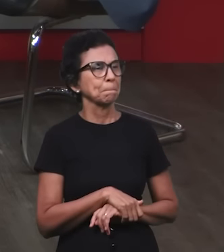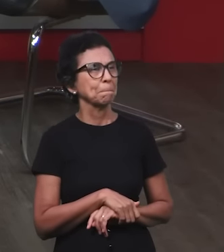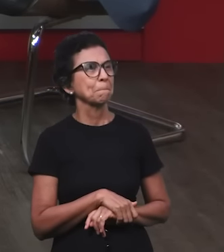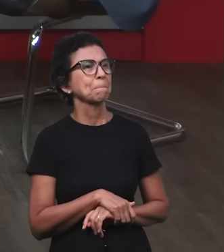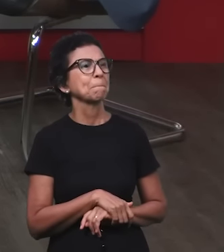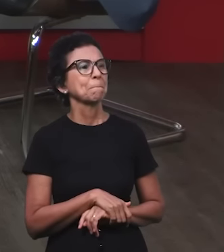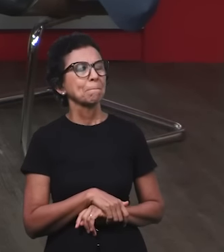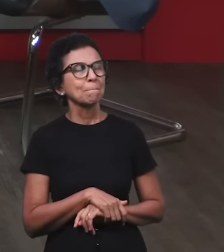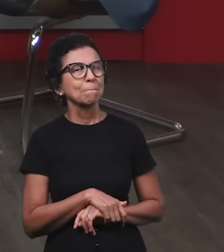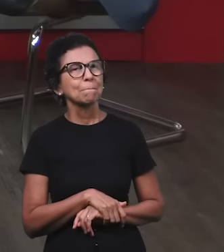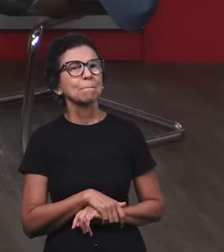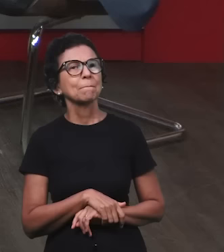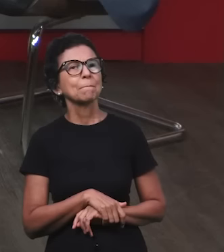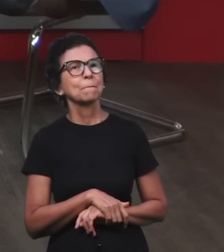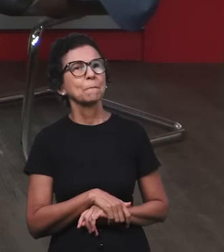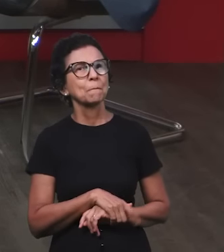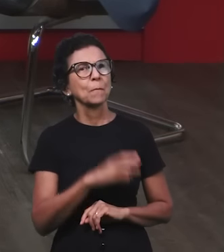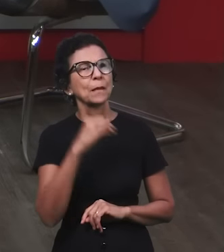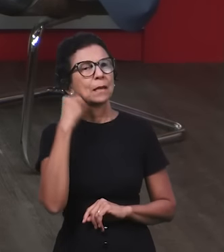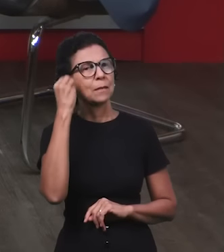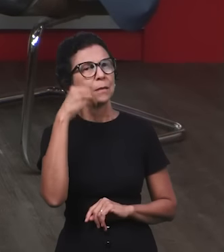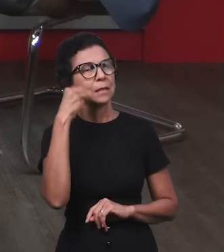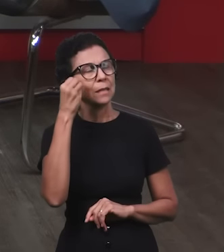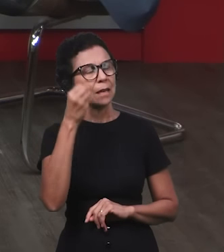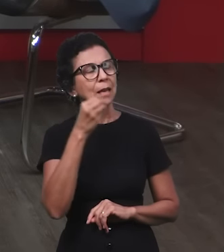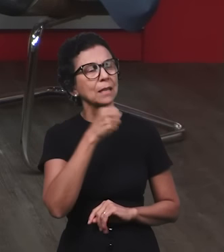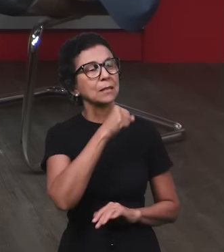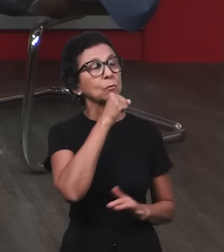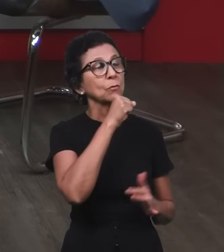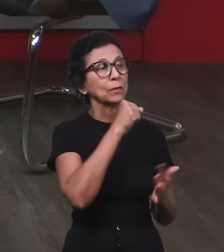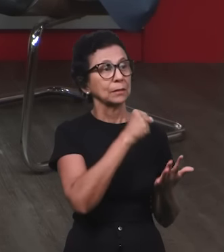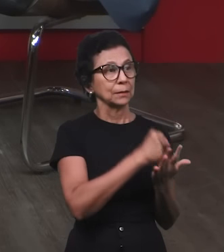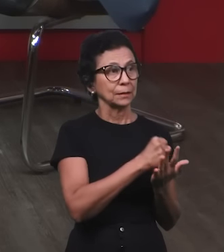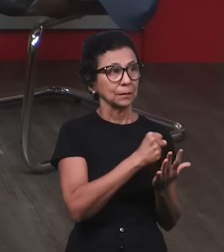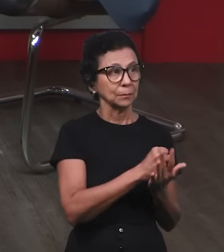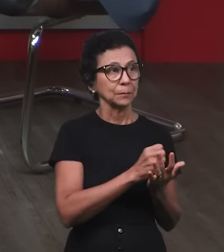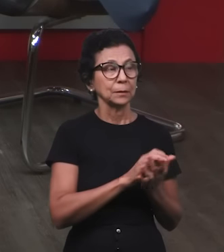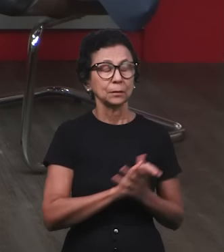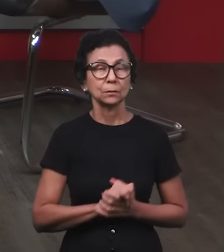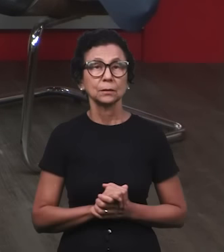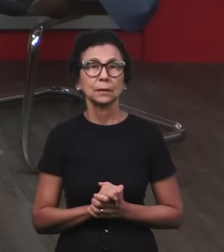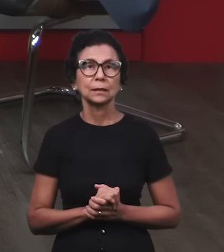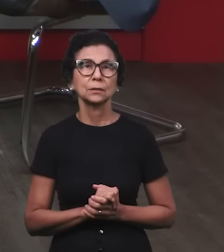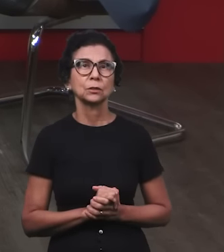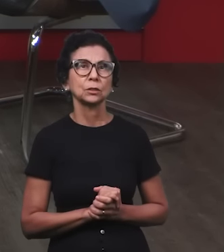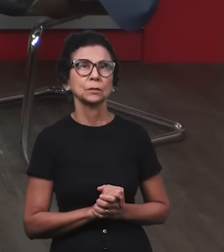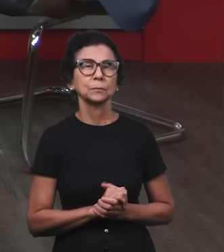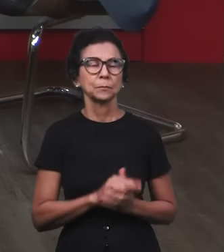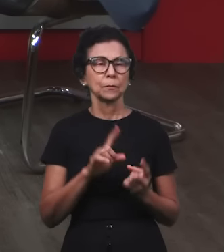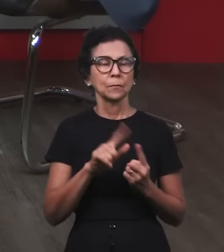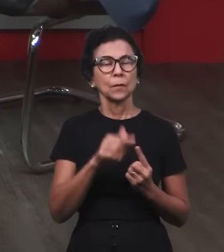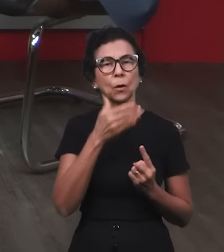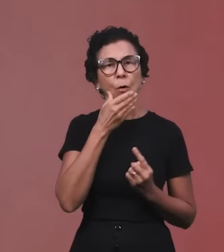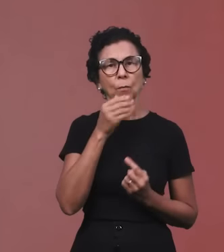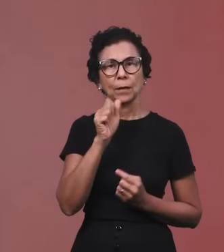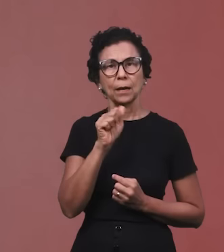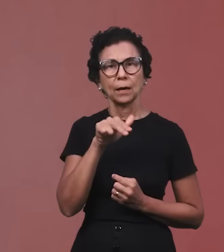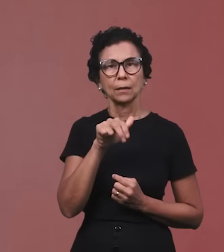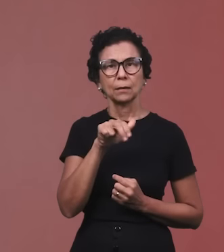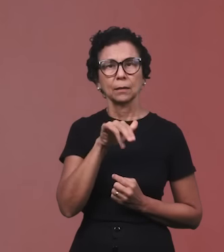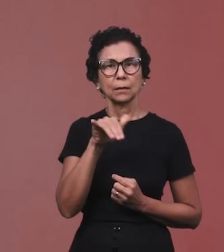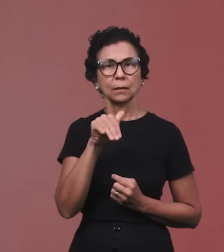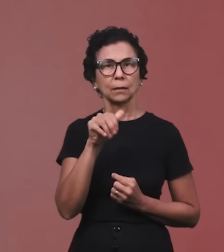Jeremias também foi uma experiência, lá no Velho Testamento, momento sério, né? Nós temos que... Ananias é um nome complicado,